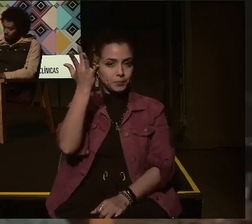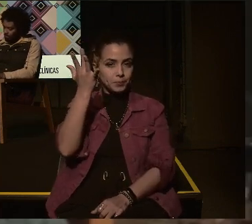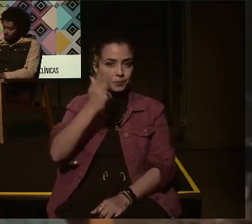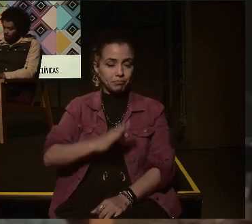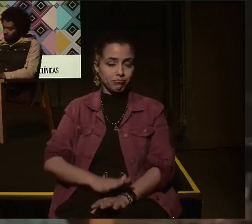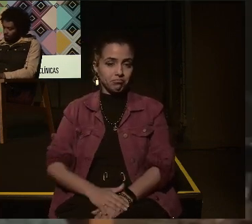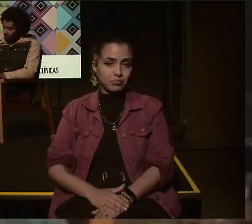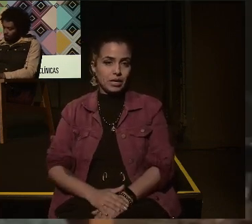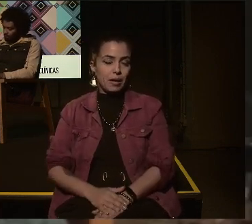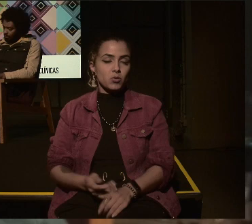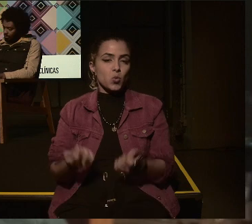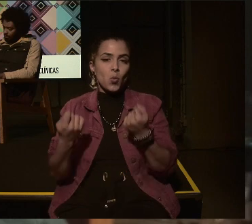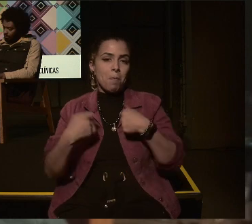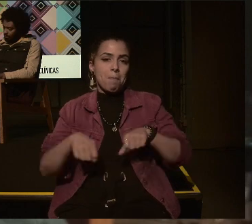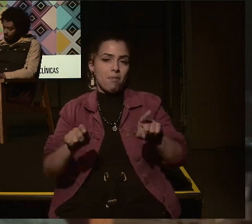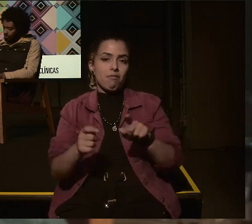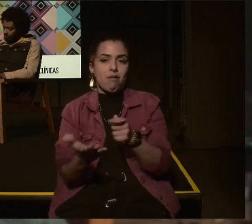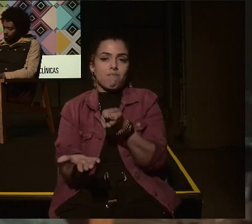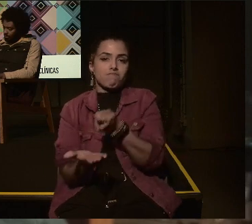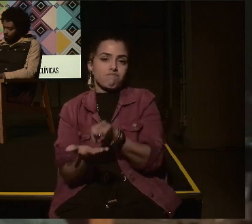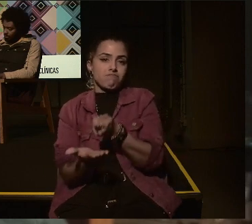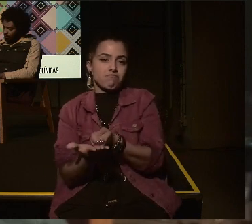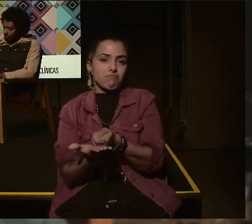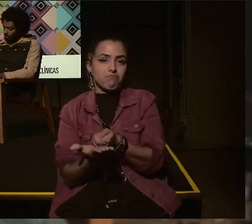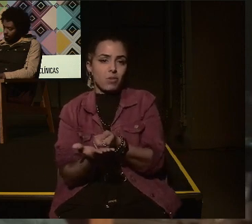Ninguém é obrigado.